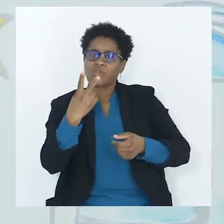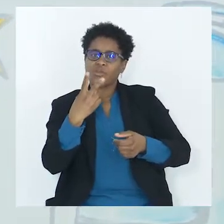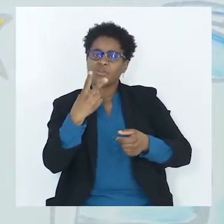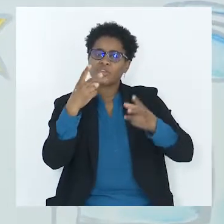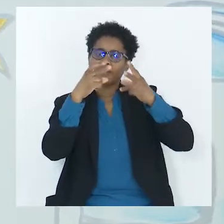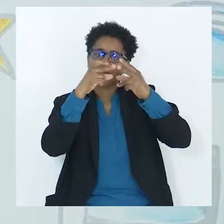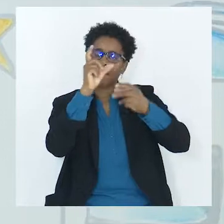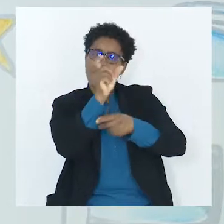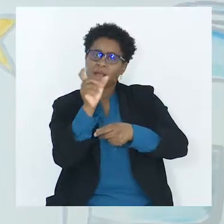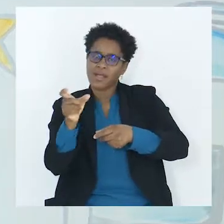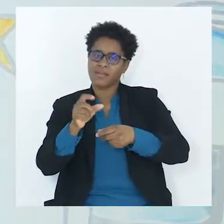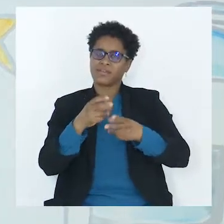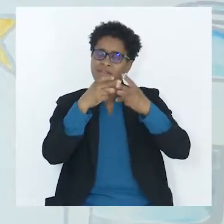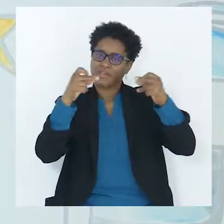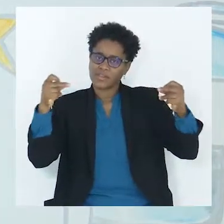entre esses dois conceitos?